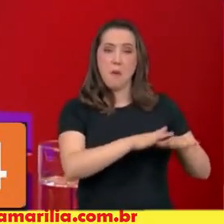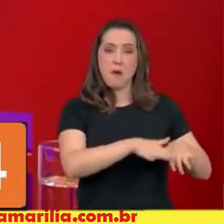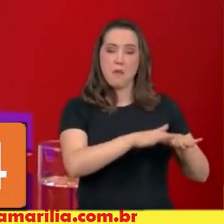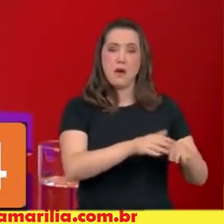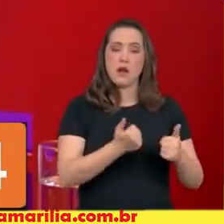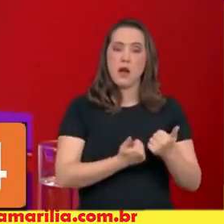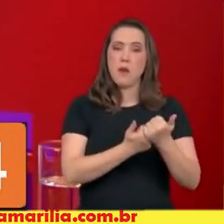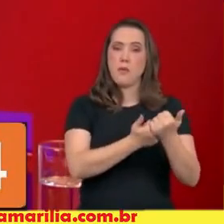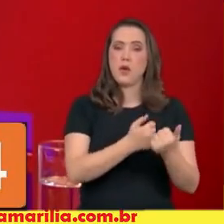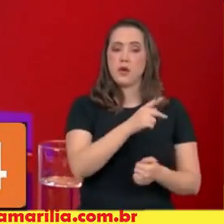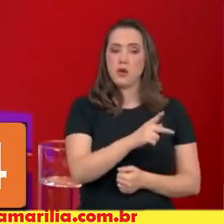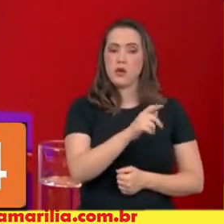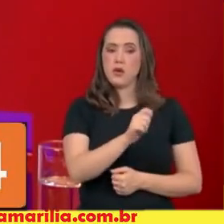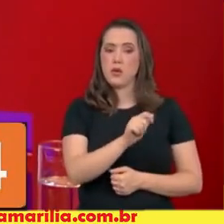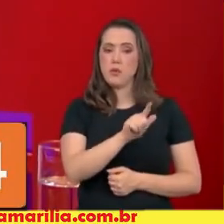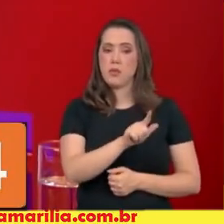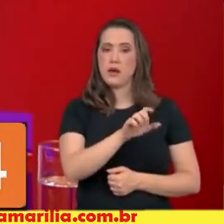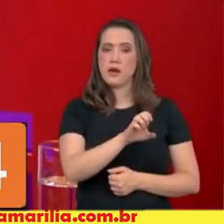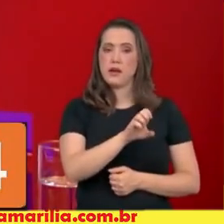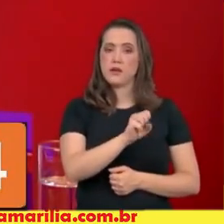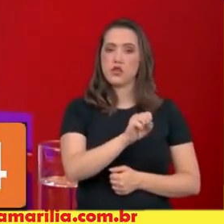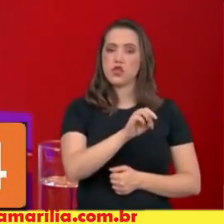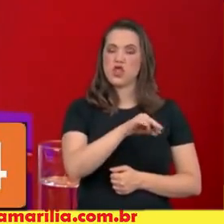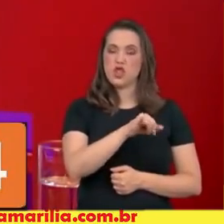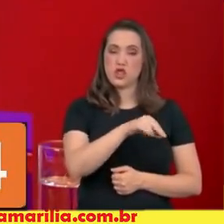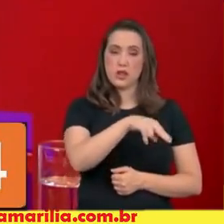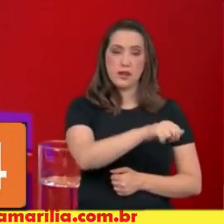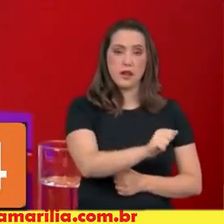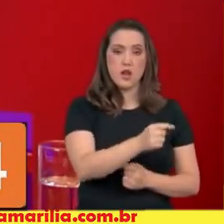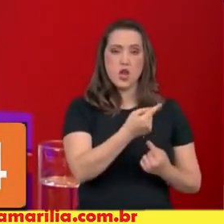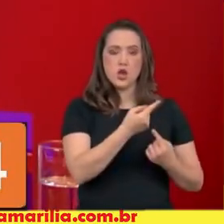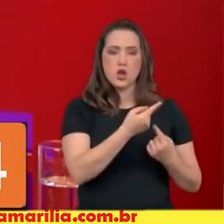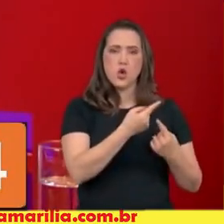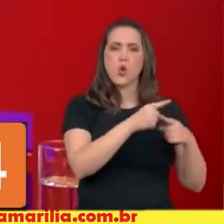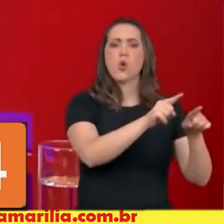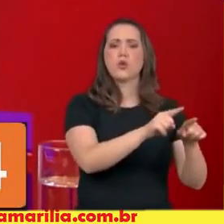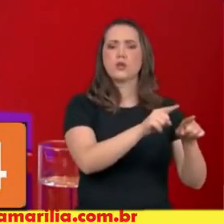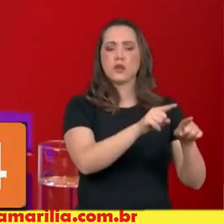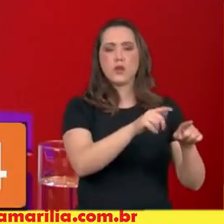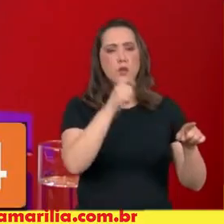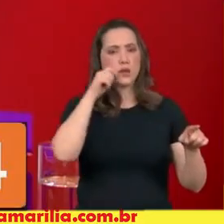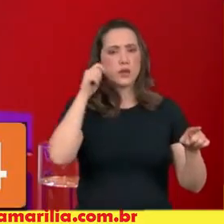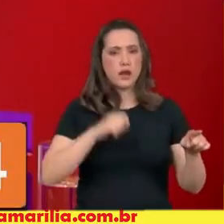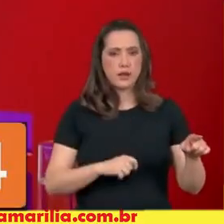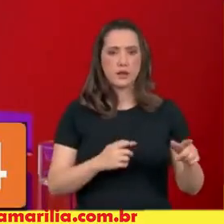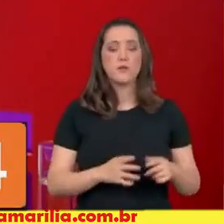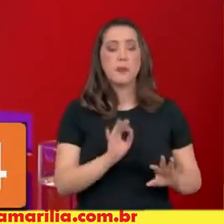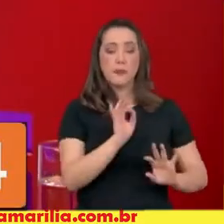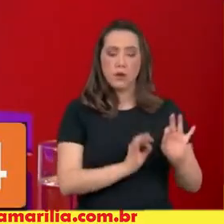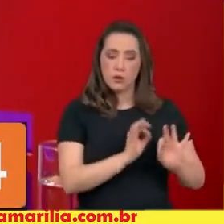e contra a invasão do Iraque, organizam uma manifestação contra a repressão policial, contra a violência